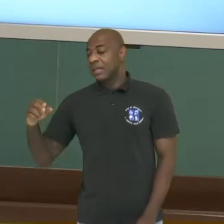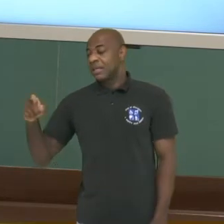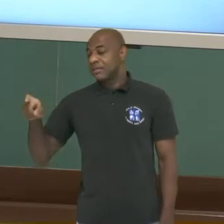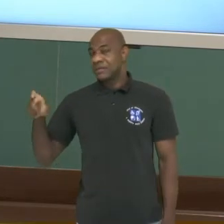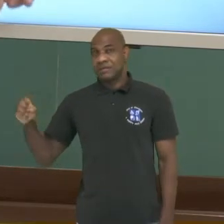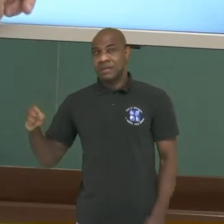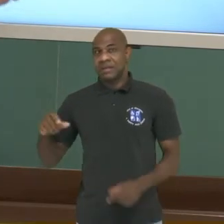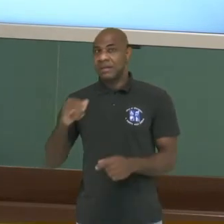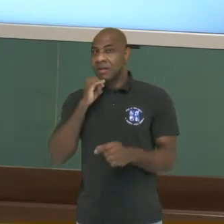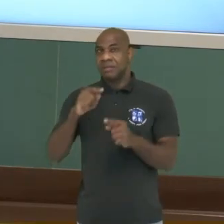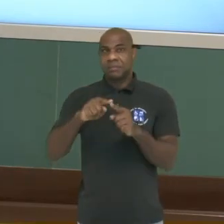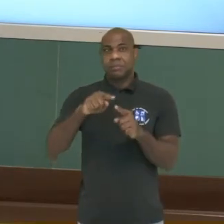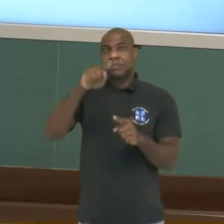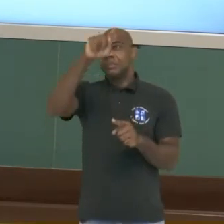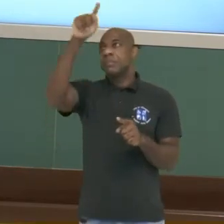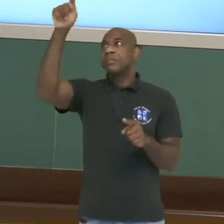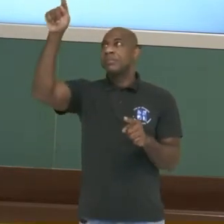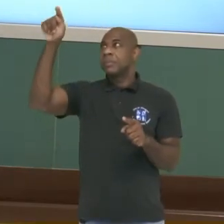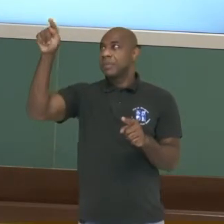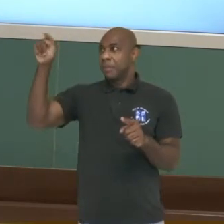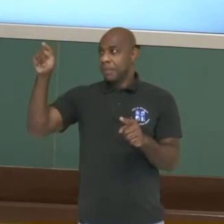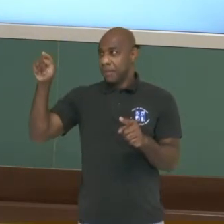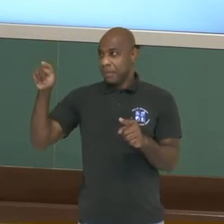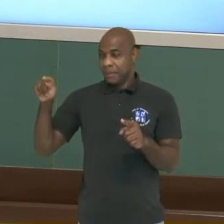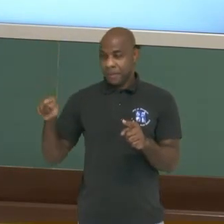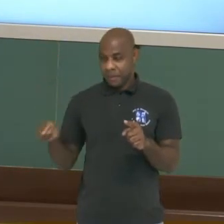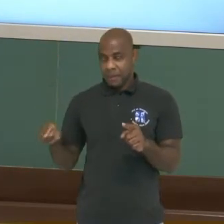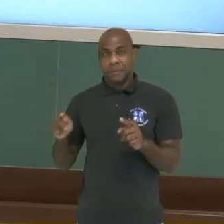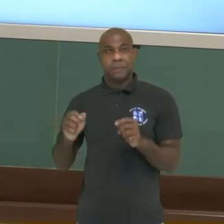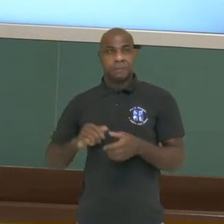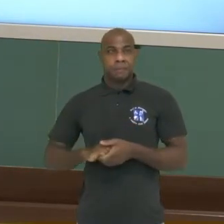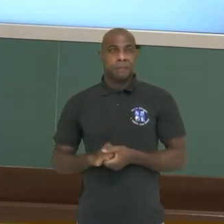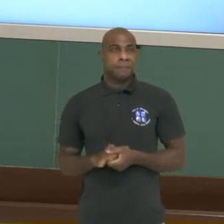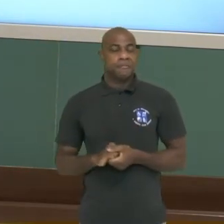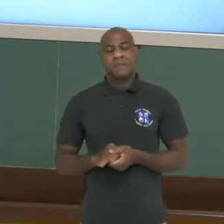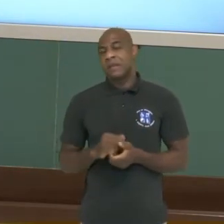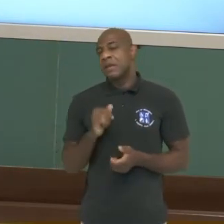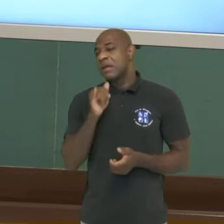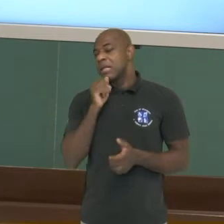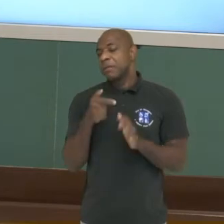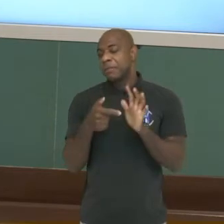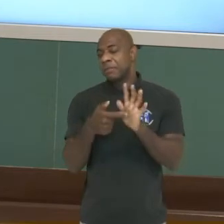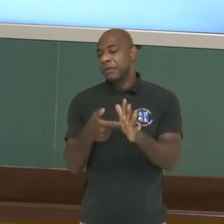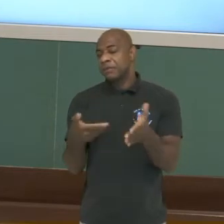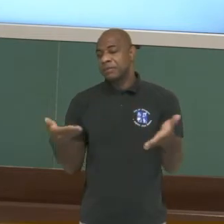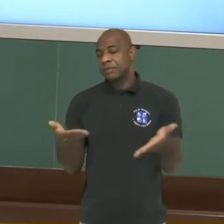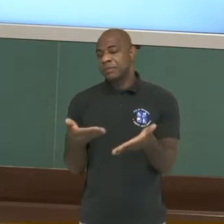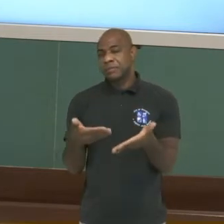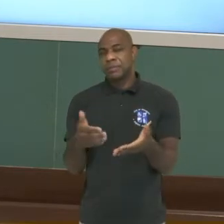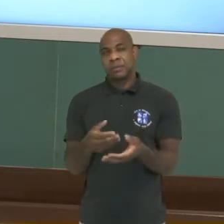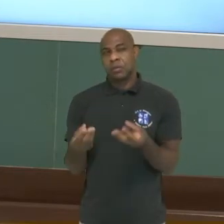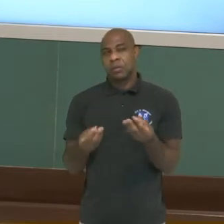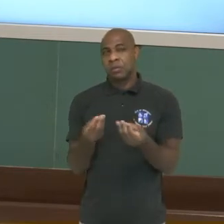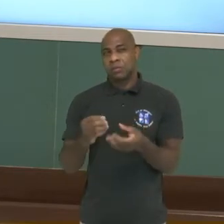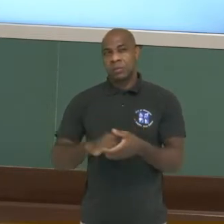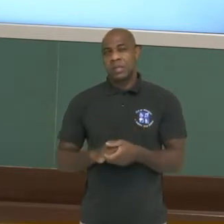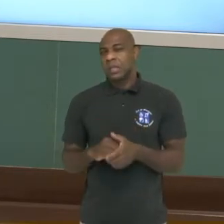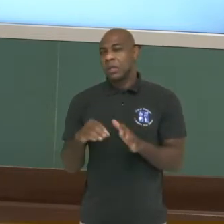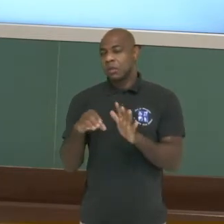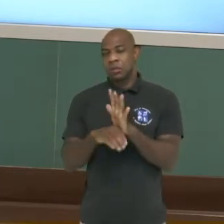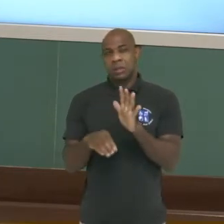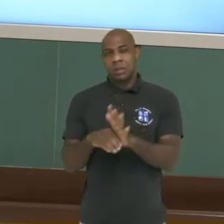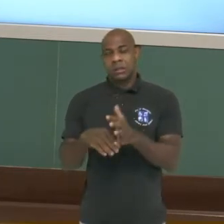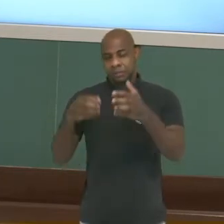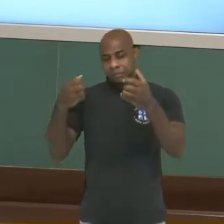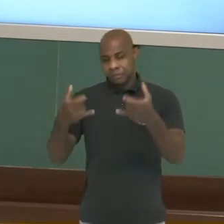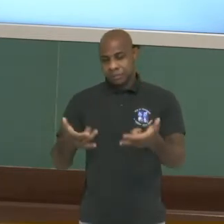ó, paralela ao eixo y. Joia? Então vamos ver um exemplo agora da aplicação desse conceito que a gente viu, porque a gente